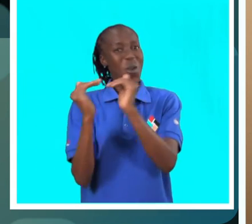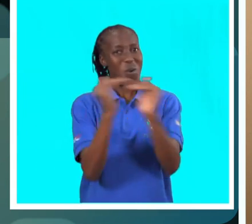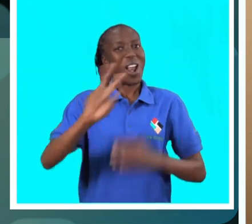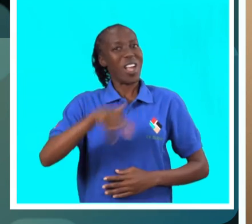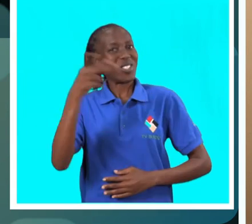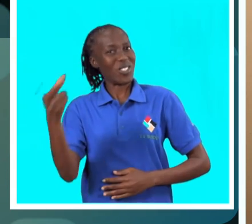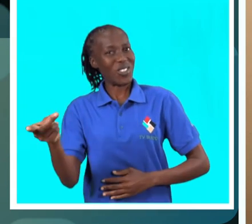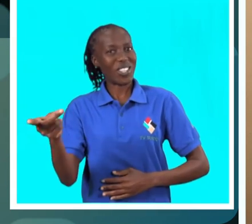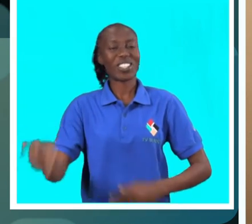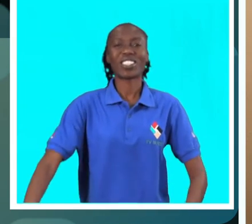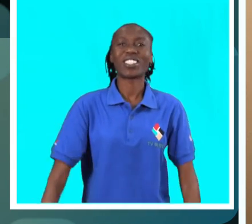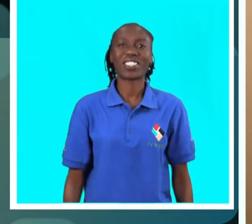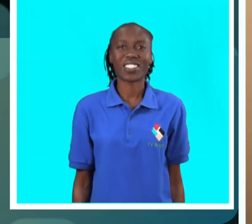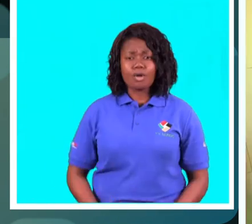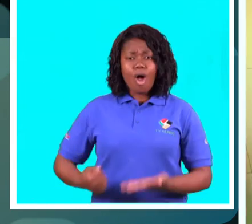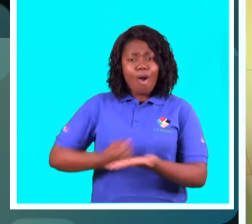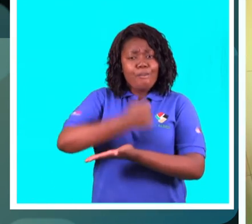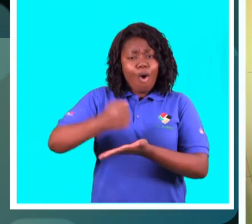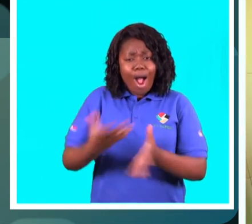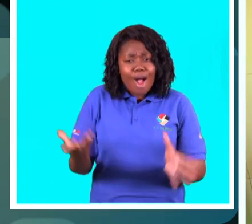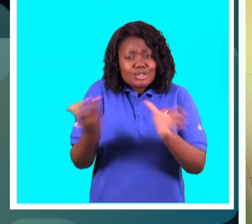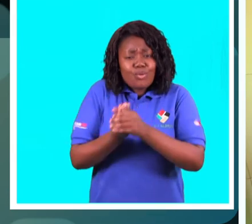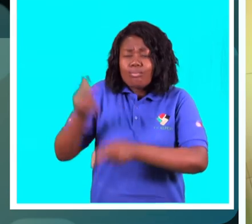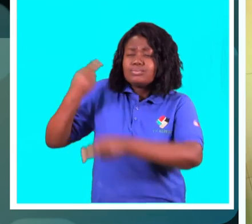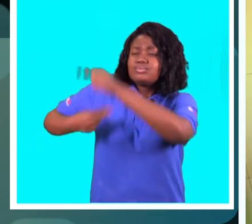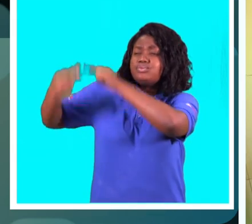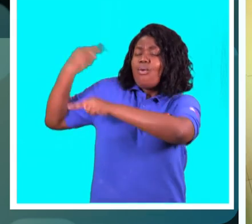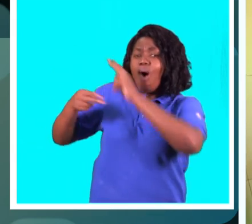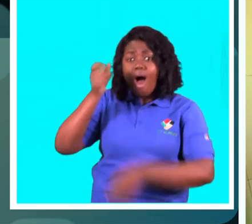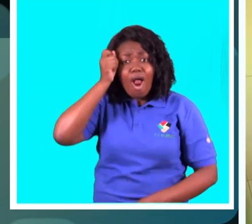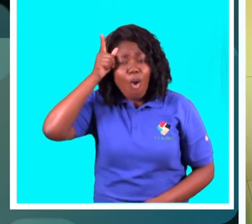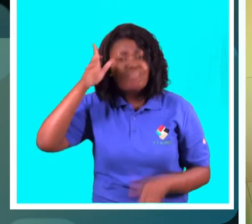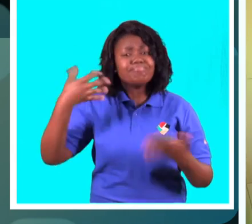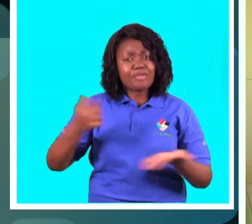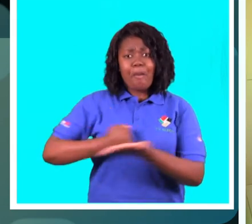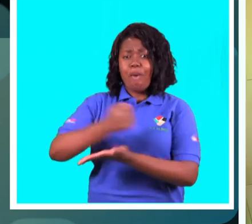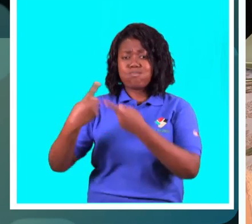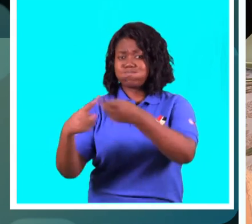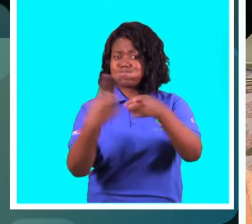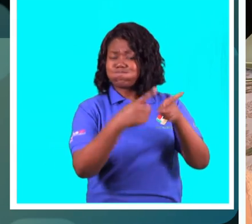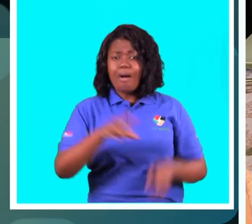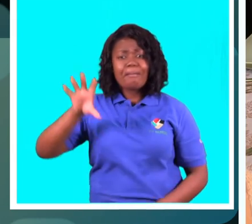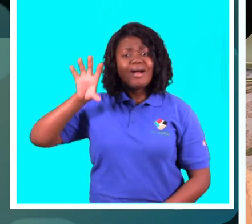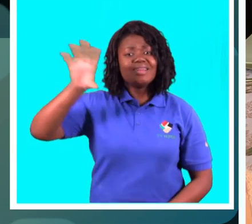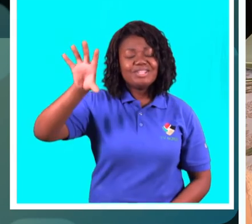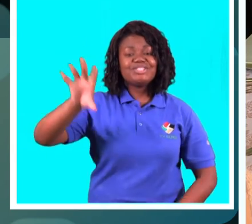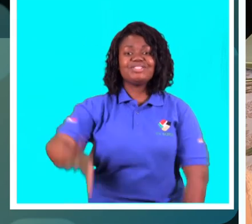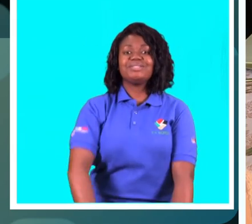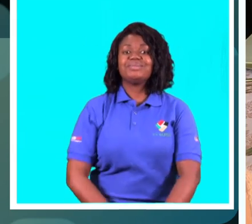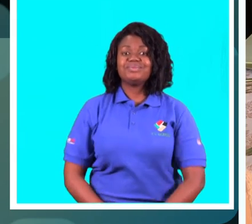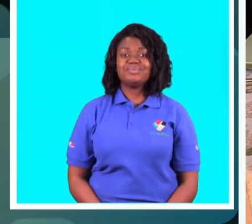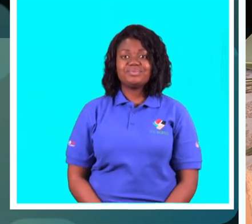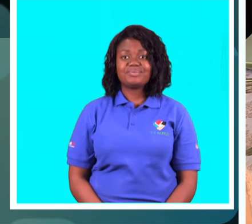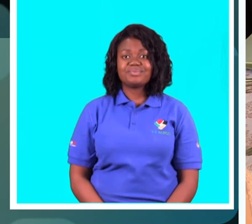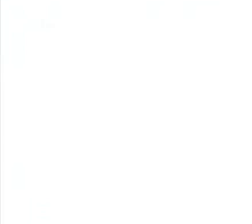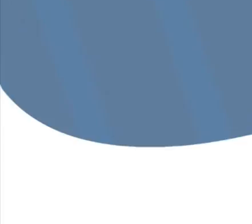de raciocínio, igual às outras. A culinária pode unir culturas, histórias e gerar receitas para o país.